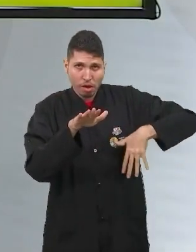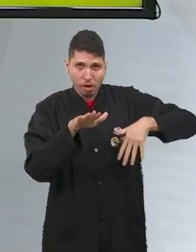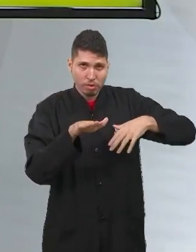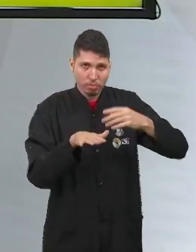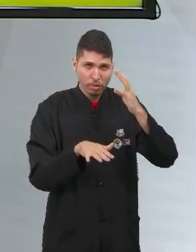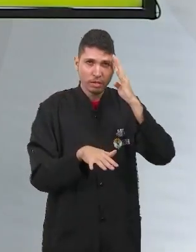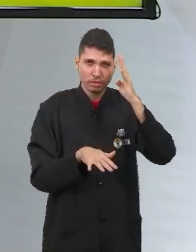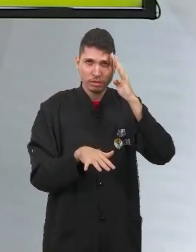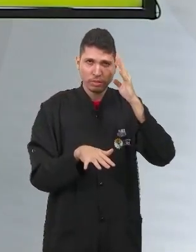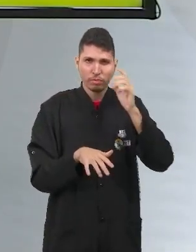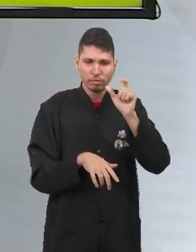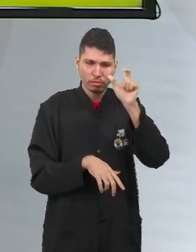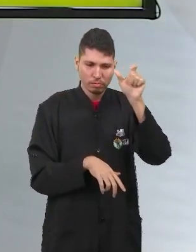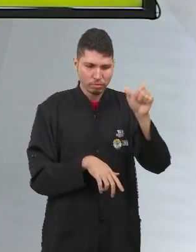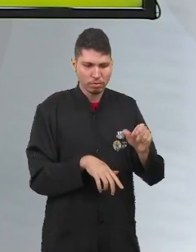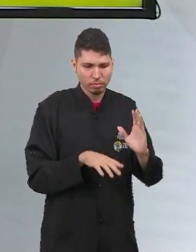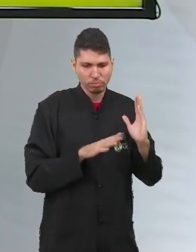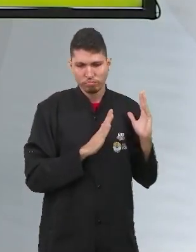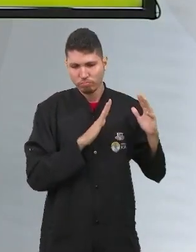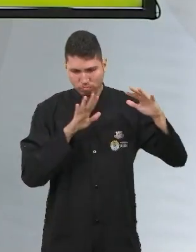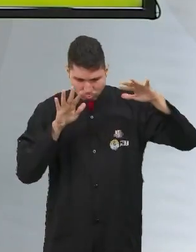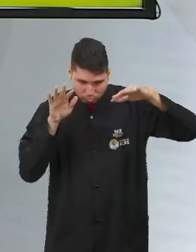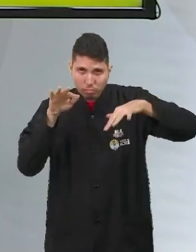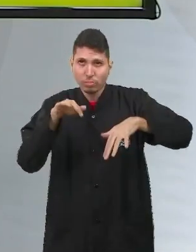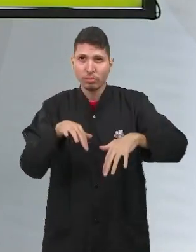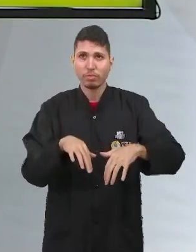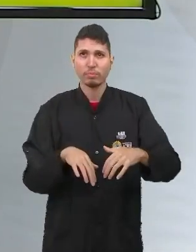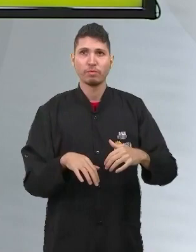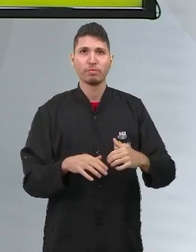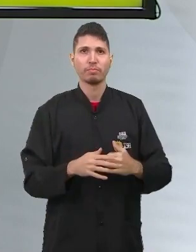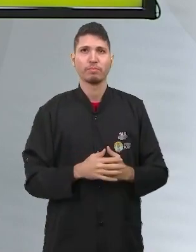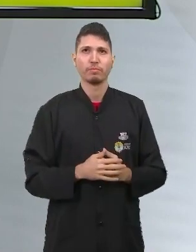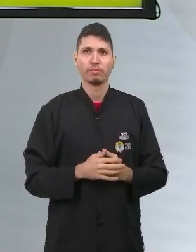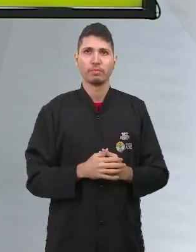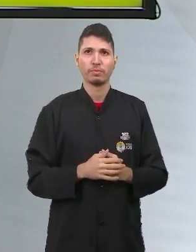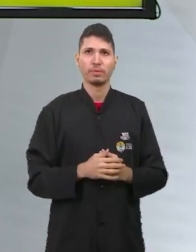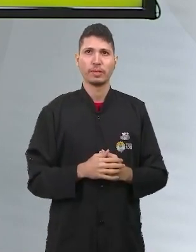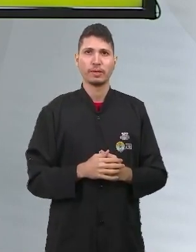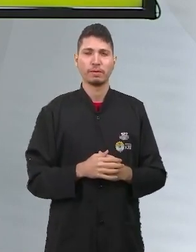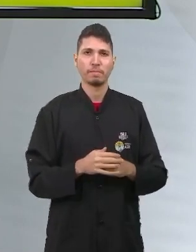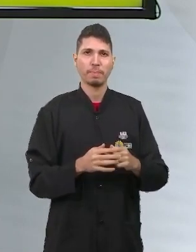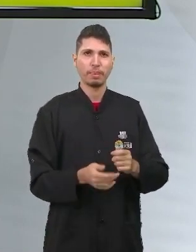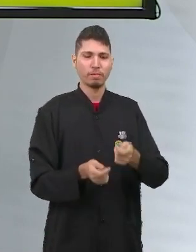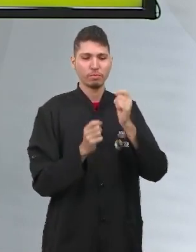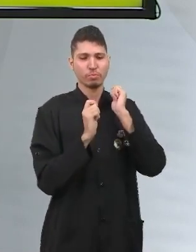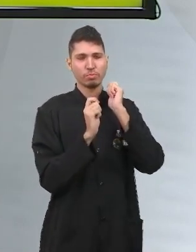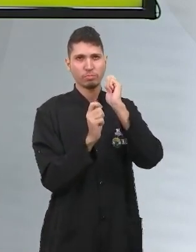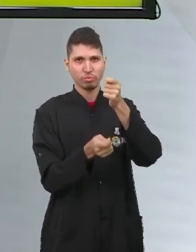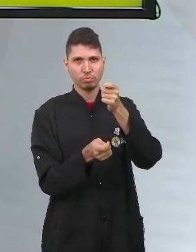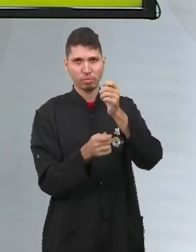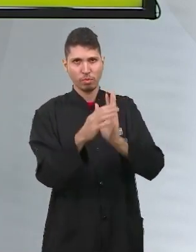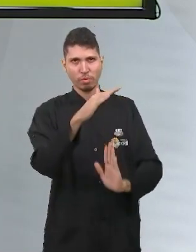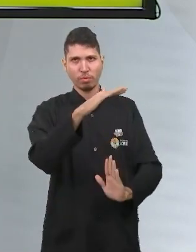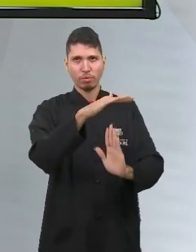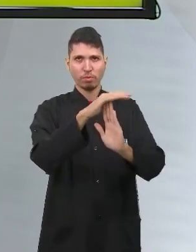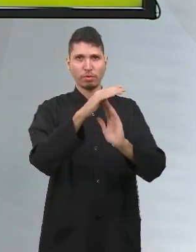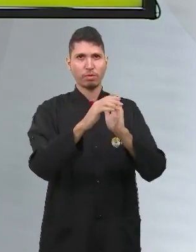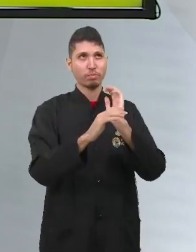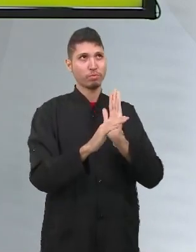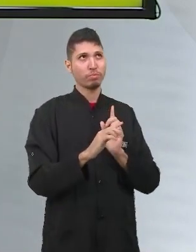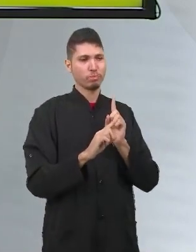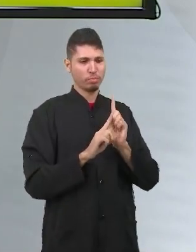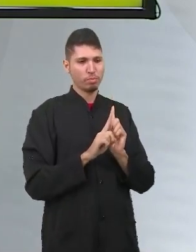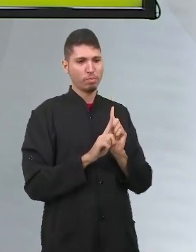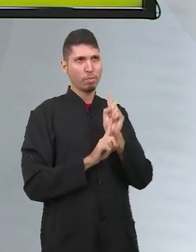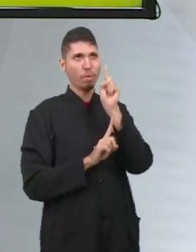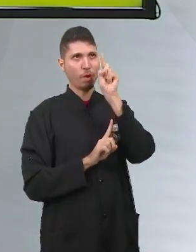mergulhando em uma piscina, ele faz esse movimento aqui, ó, tá vendo? Ok? Ponto de máximo, uma pessoa pescando, por exemplo, você tem a questão da vara de pescar,